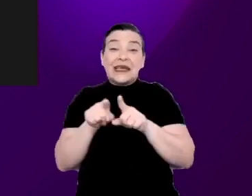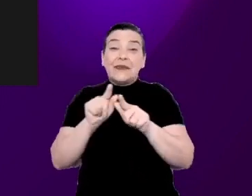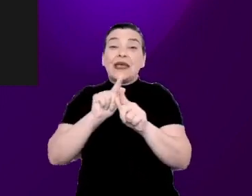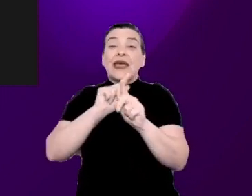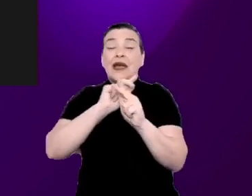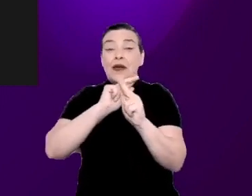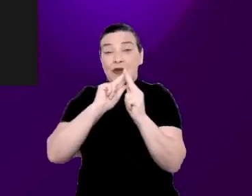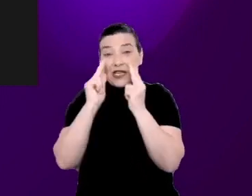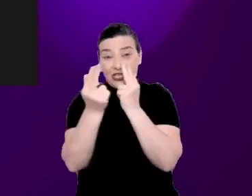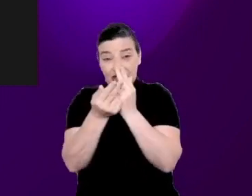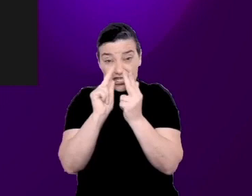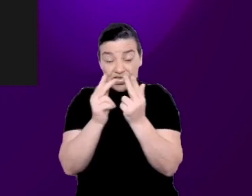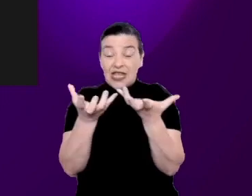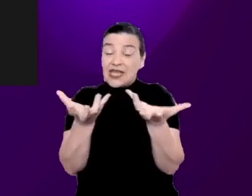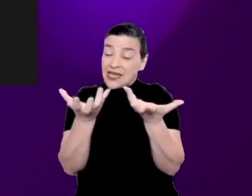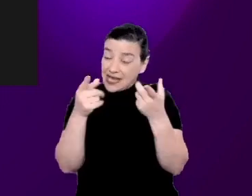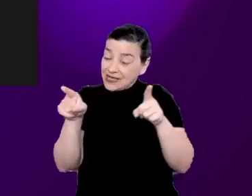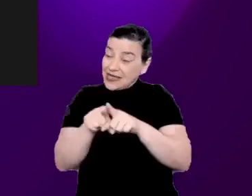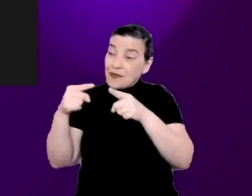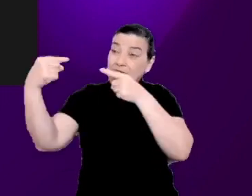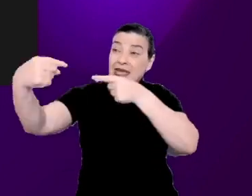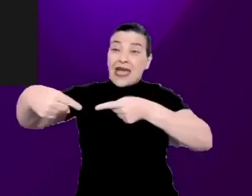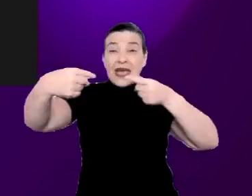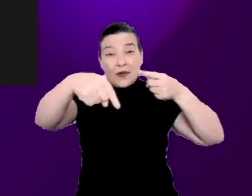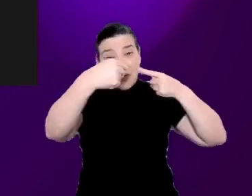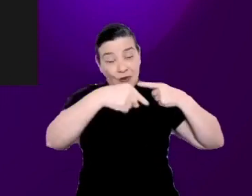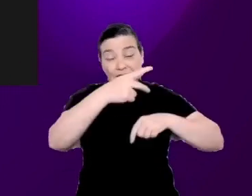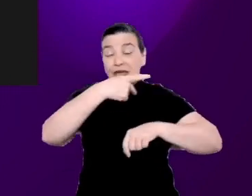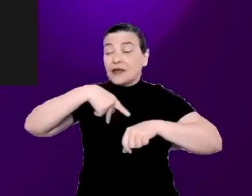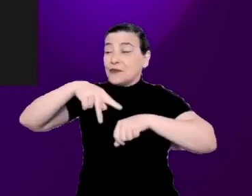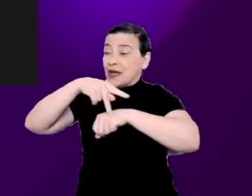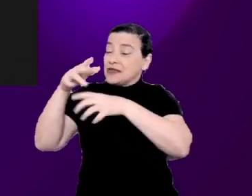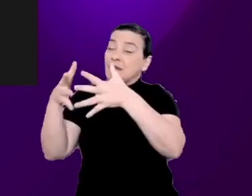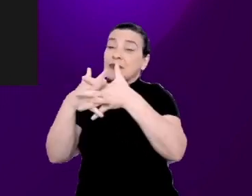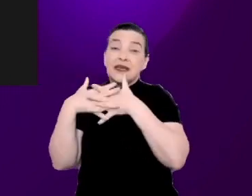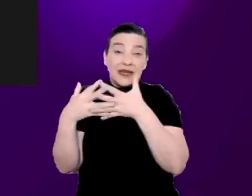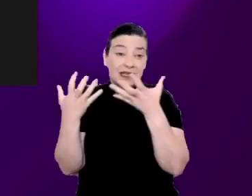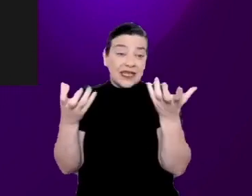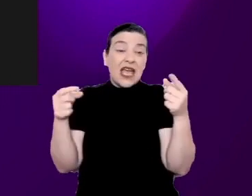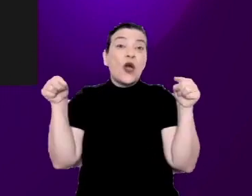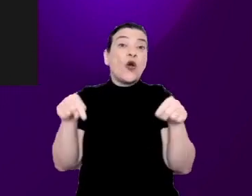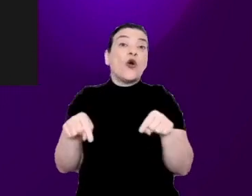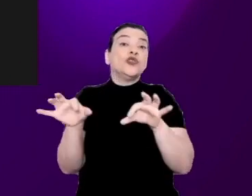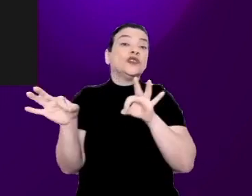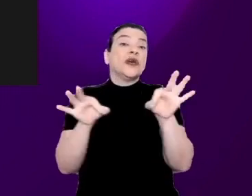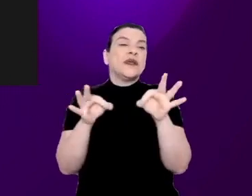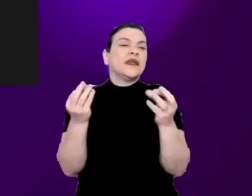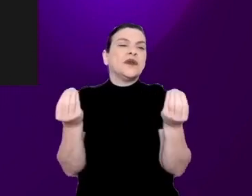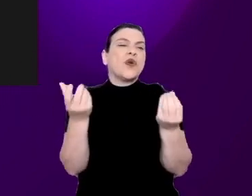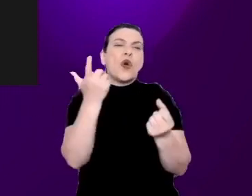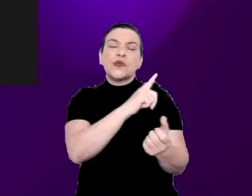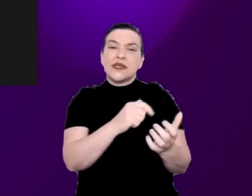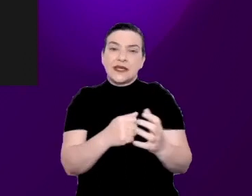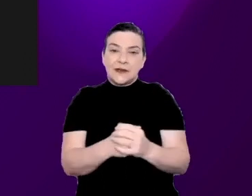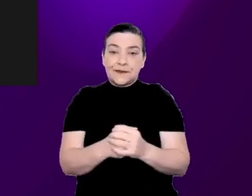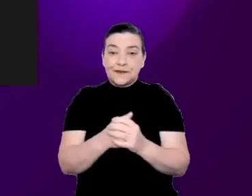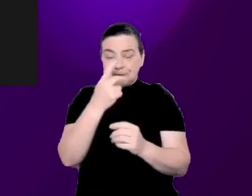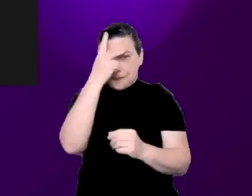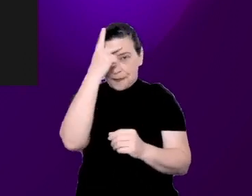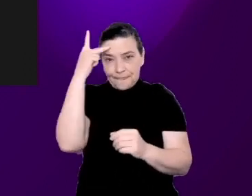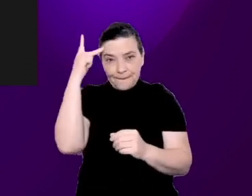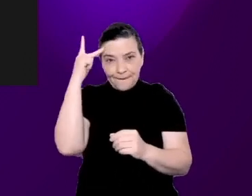é o que a concorrência quer fazer, isso é o que os americanos querem fazer. E quem está fazendo hoje está fazendo como? As pessoas elas